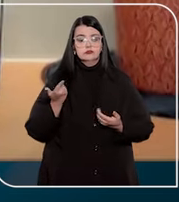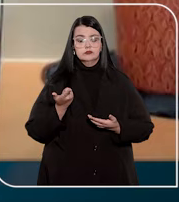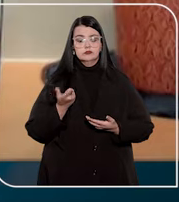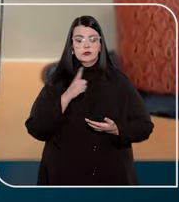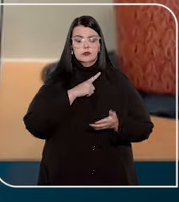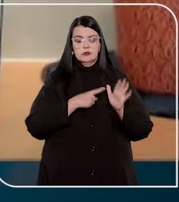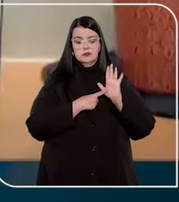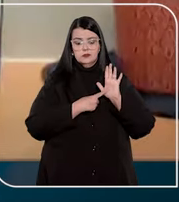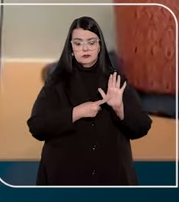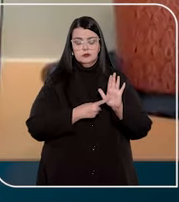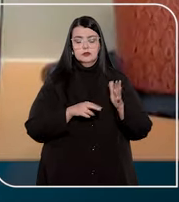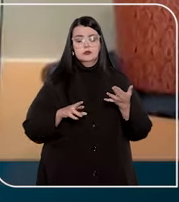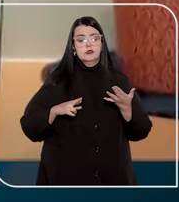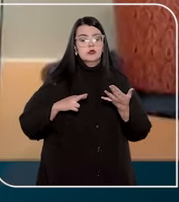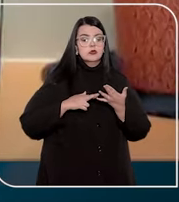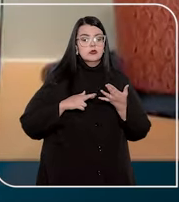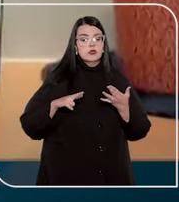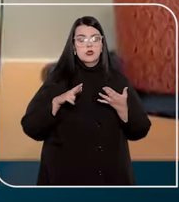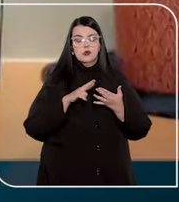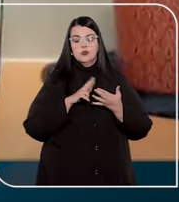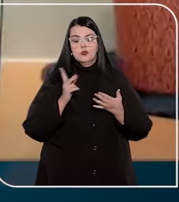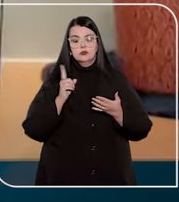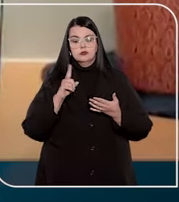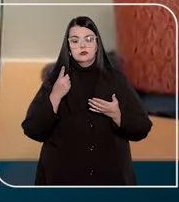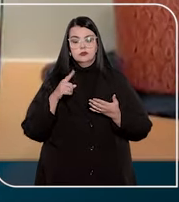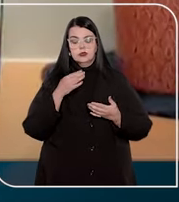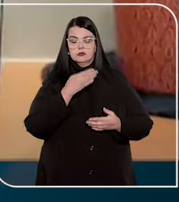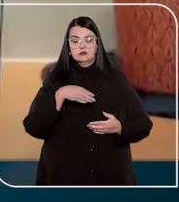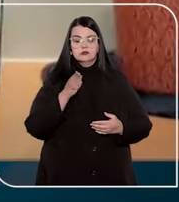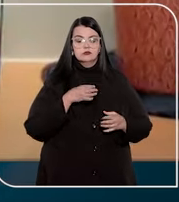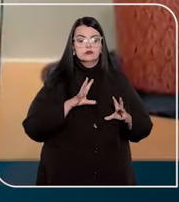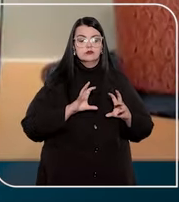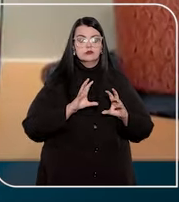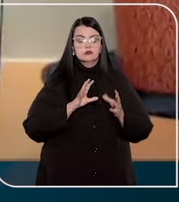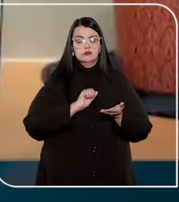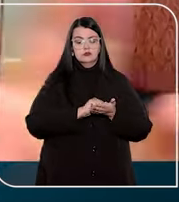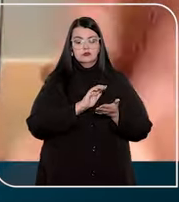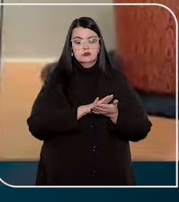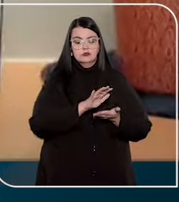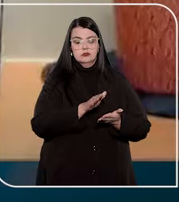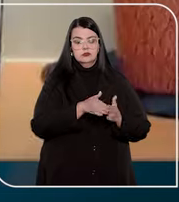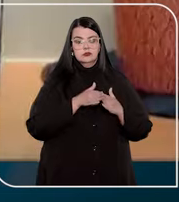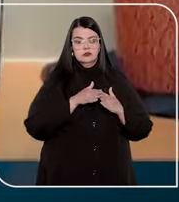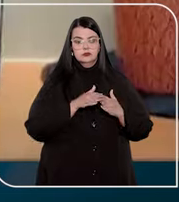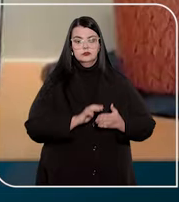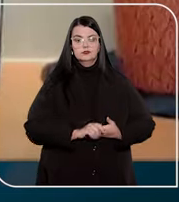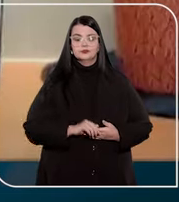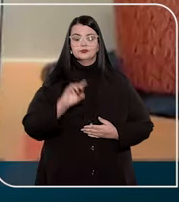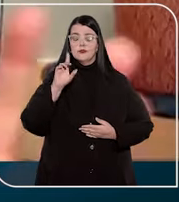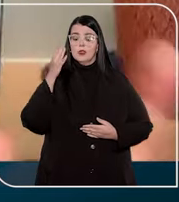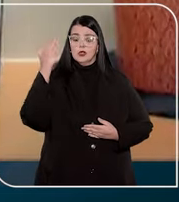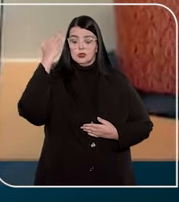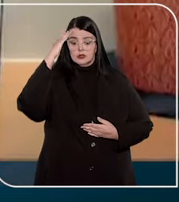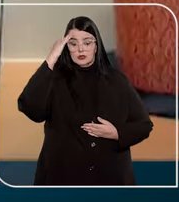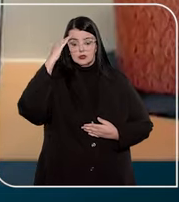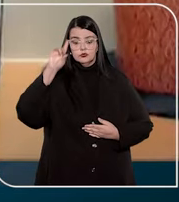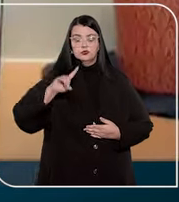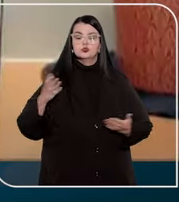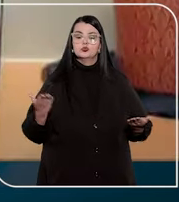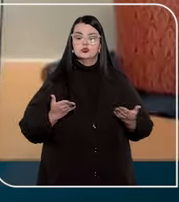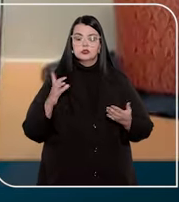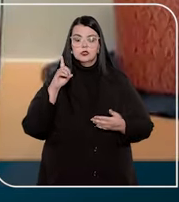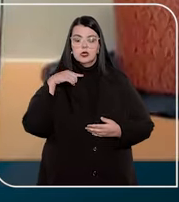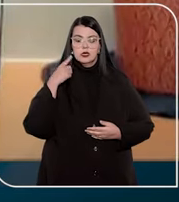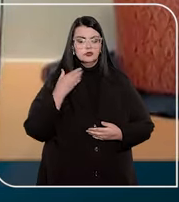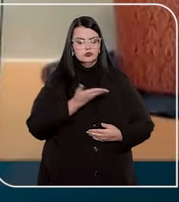esse manejo do recurso sem o exaurimento da instância. E, entendendo de direito hoje, Fátima, a gente espera que os